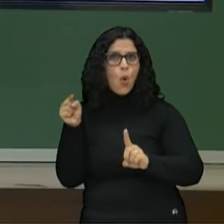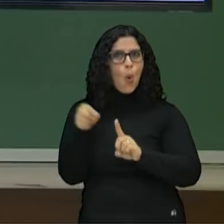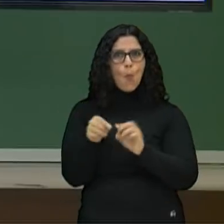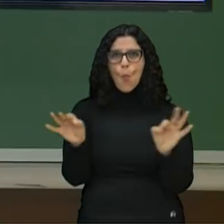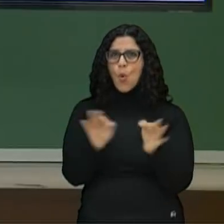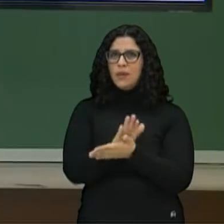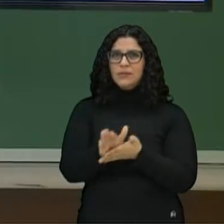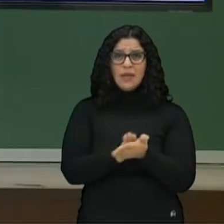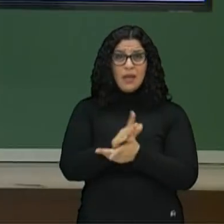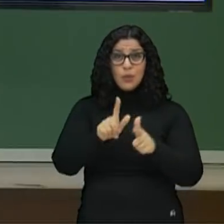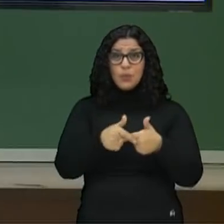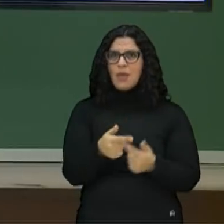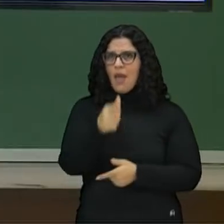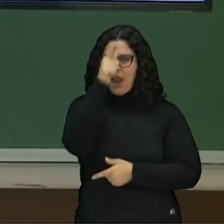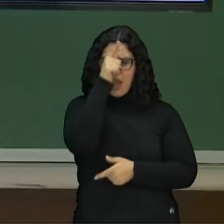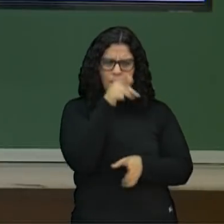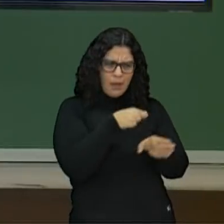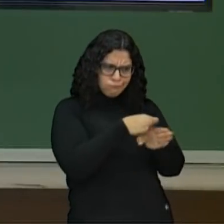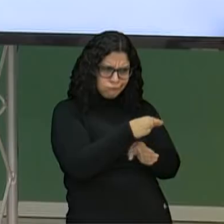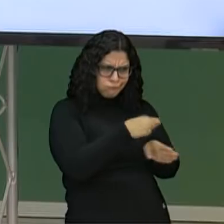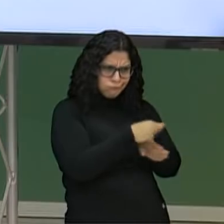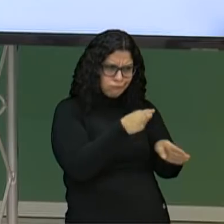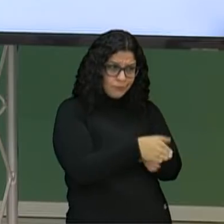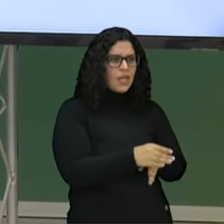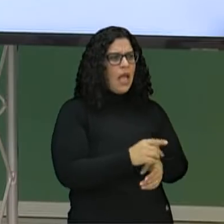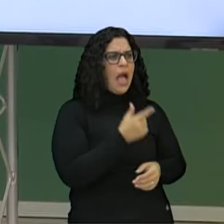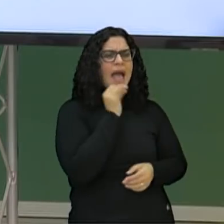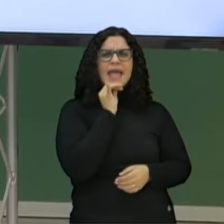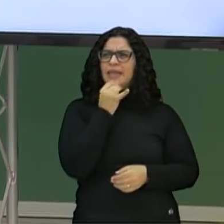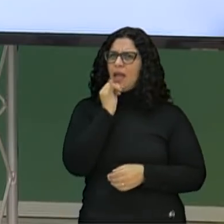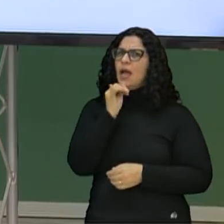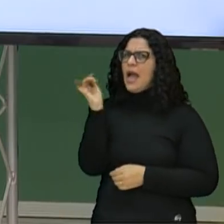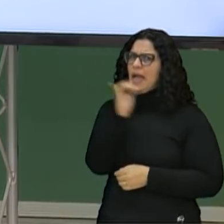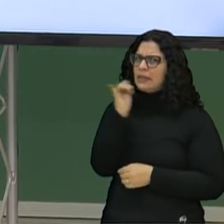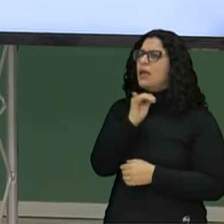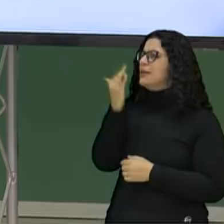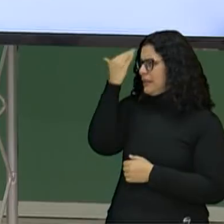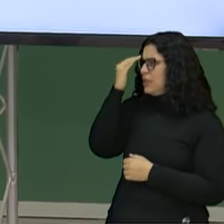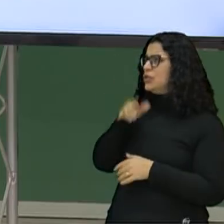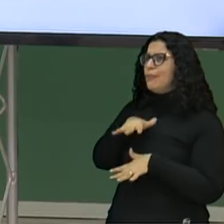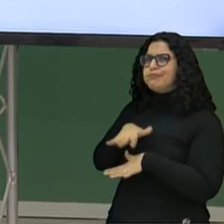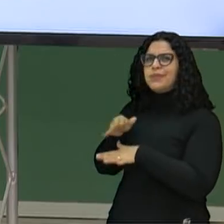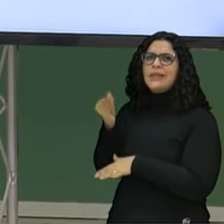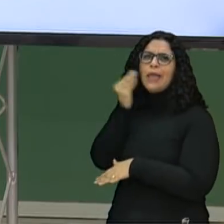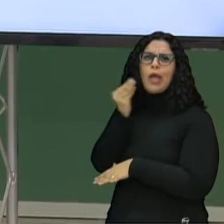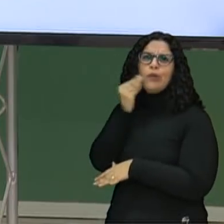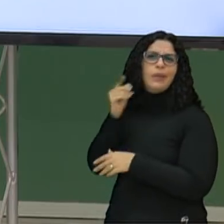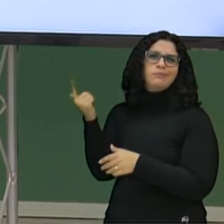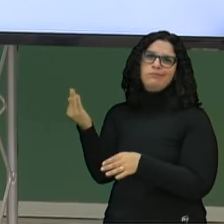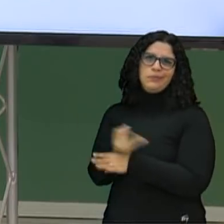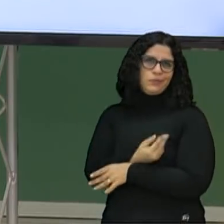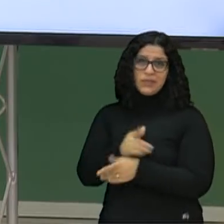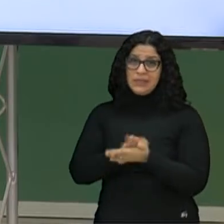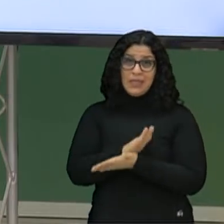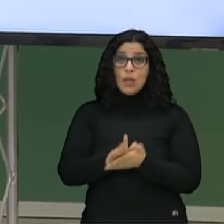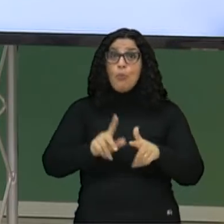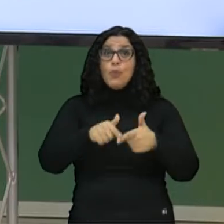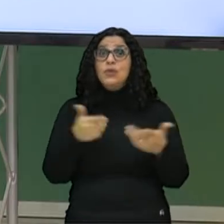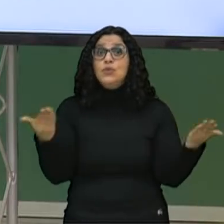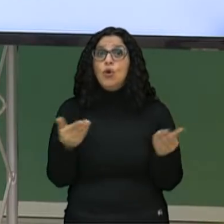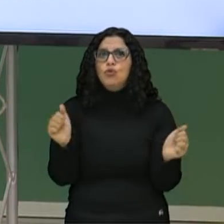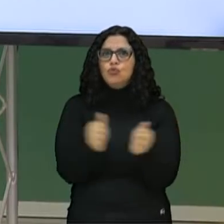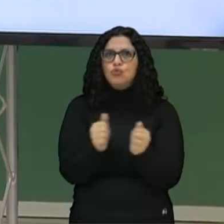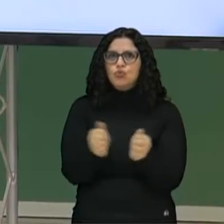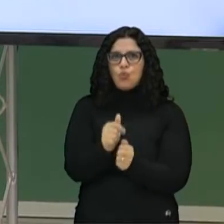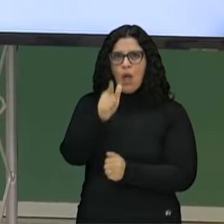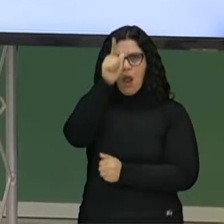objetivos passados pela Alemanha. E ao longo de 1941, tropas alemãs se juntaram aos italianos e